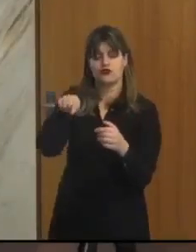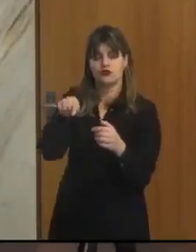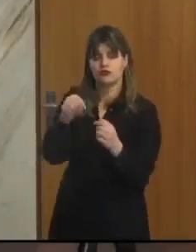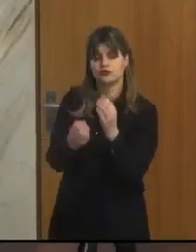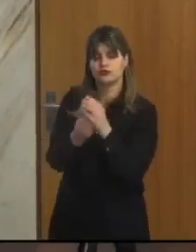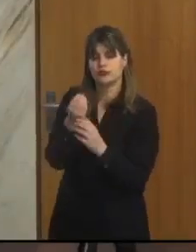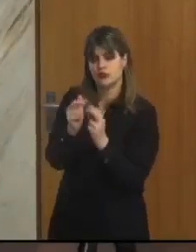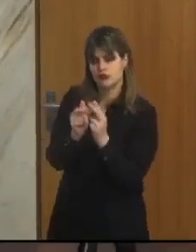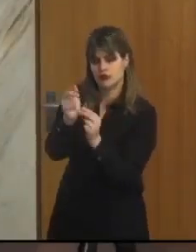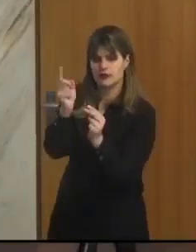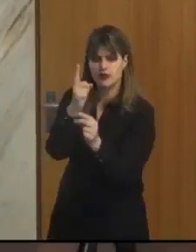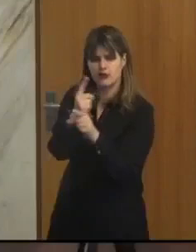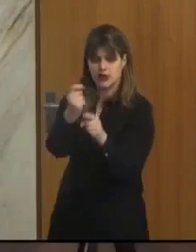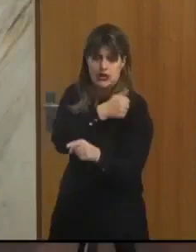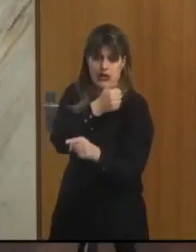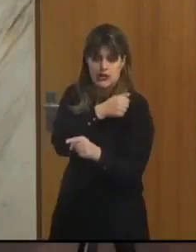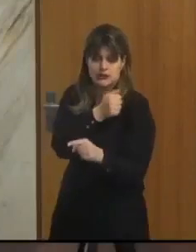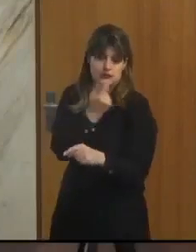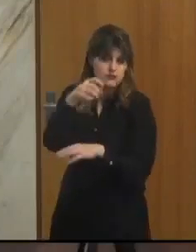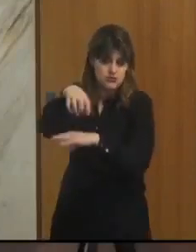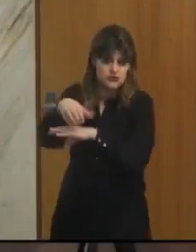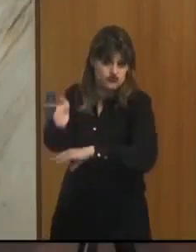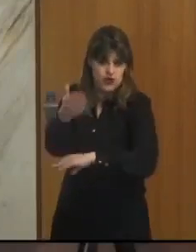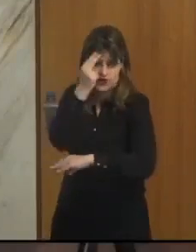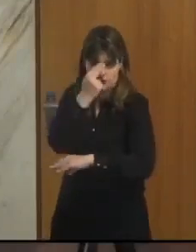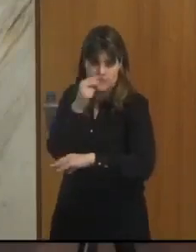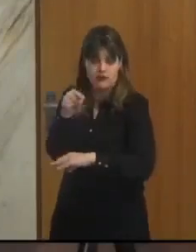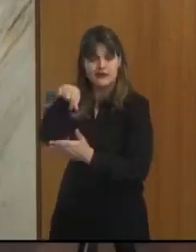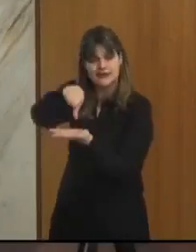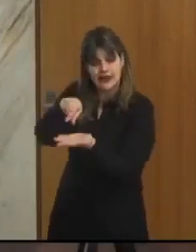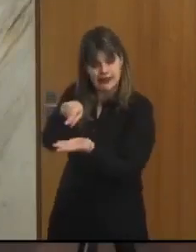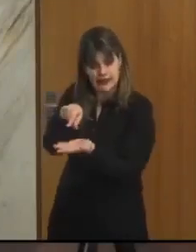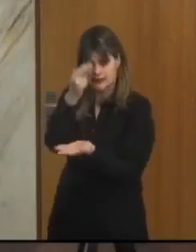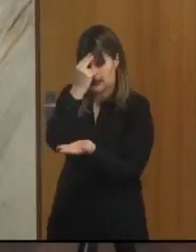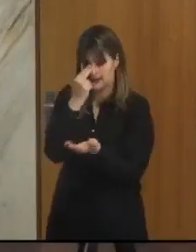não constroem porque eles recebem uma casa feita, mas têm como sede um castelo de Sor.